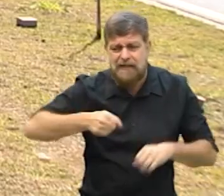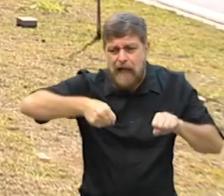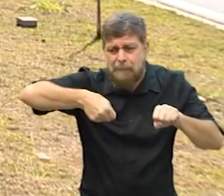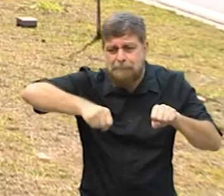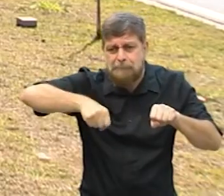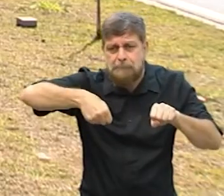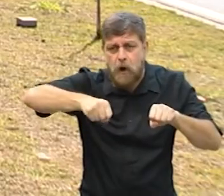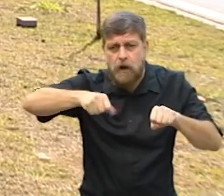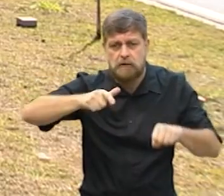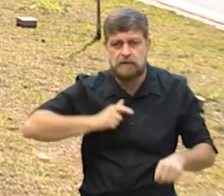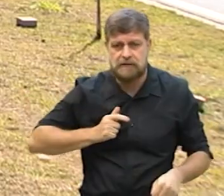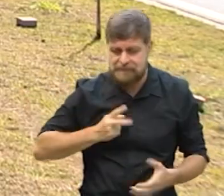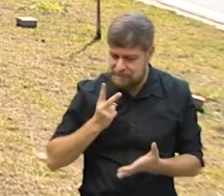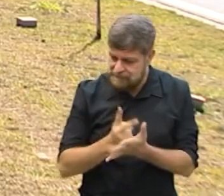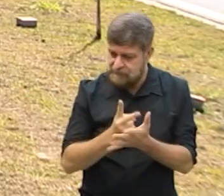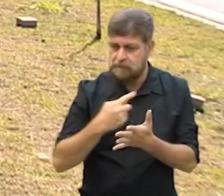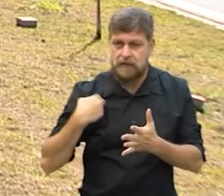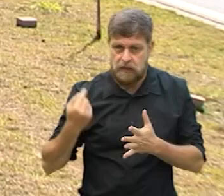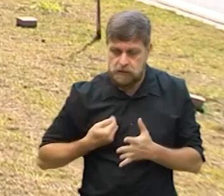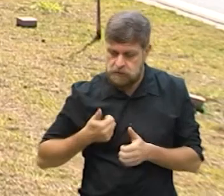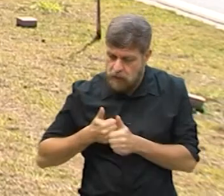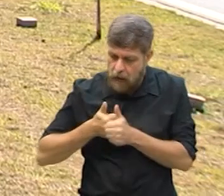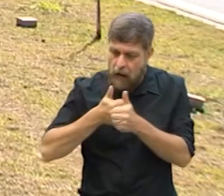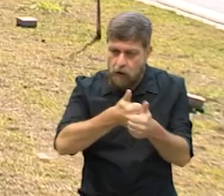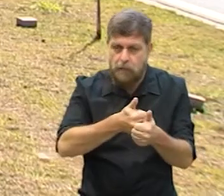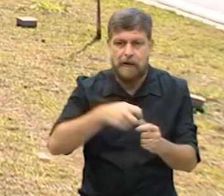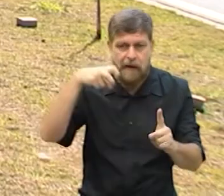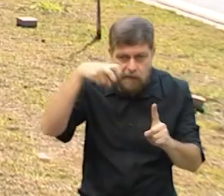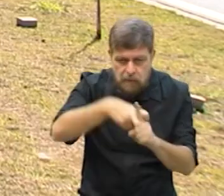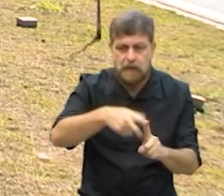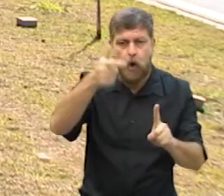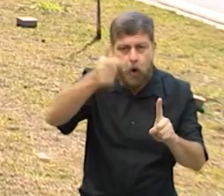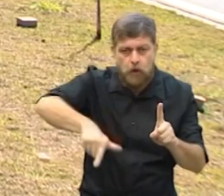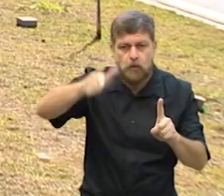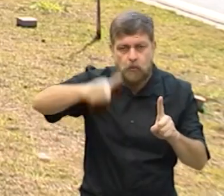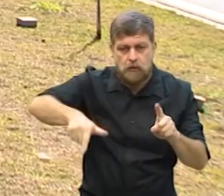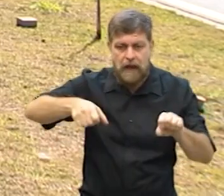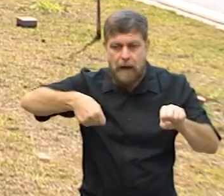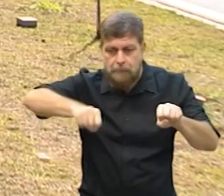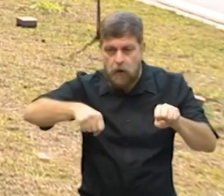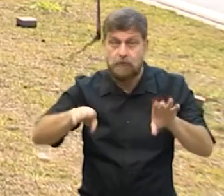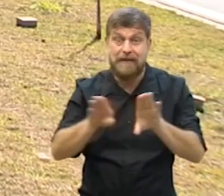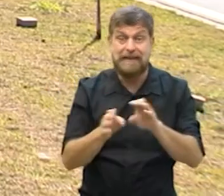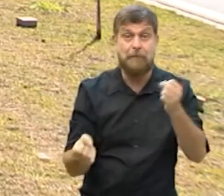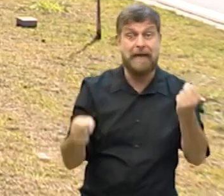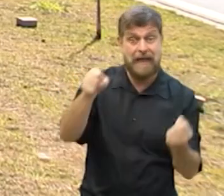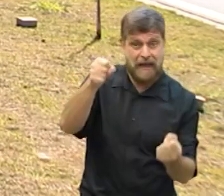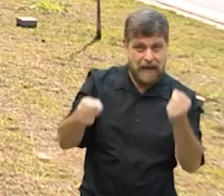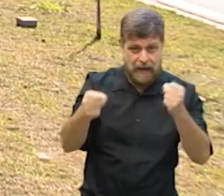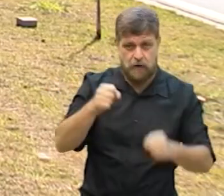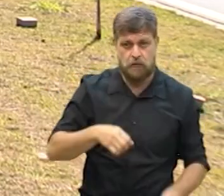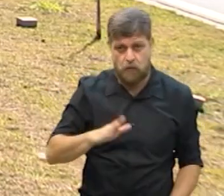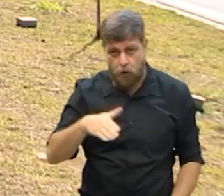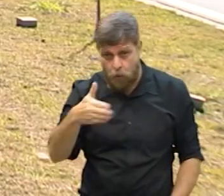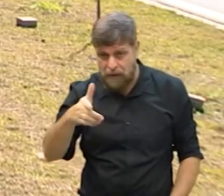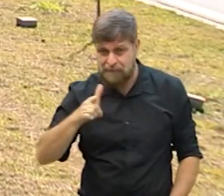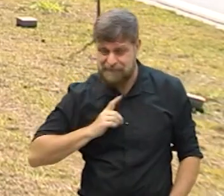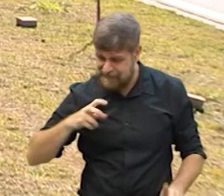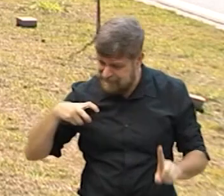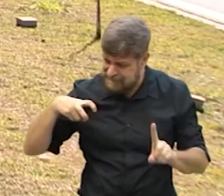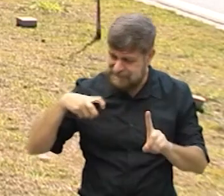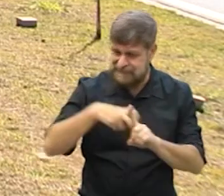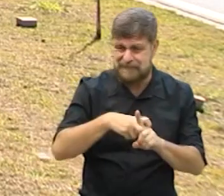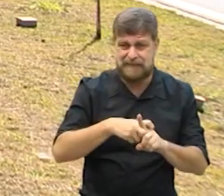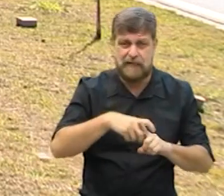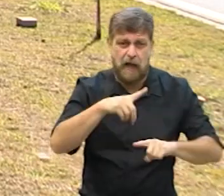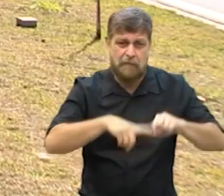gravíssimo com moto, e constantemente a gente vem acompanhando esses acidentes com moto, mas também acidentes com veículos. Quando é acidente que